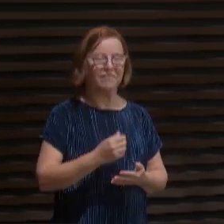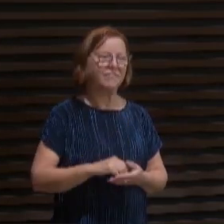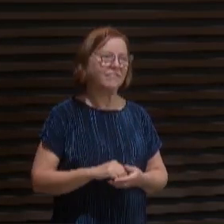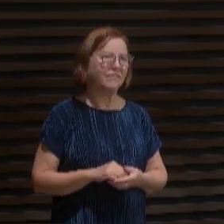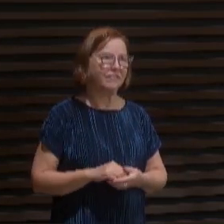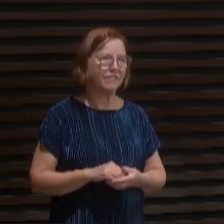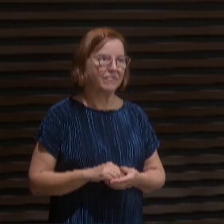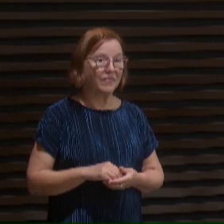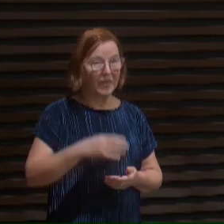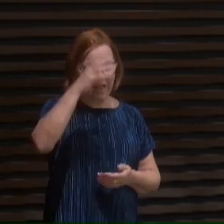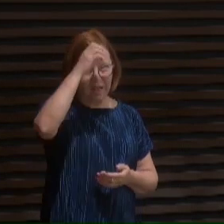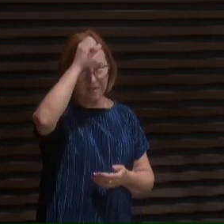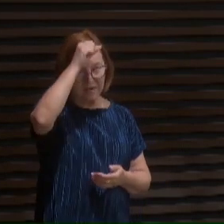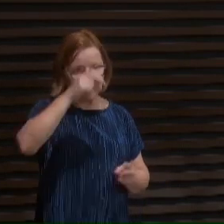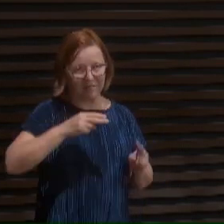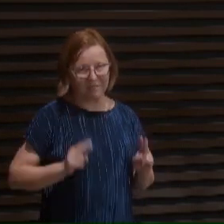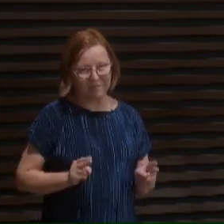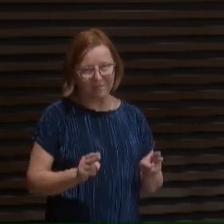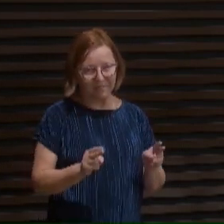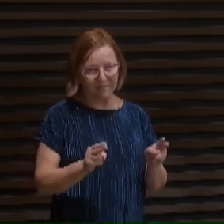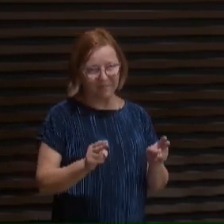que aprendem sempre